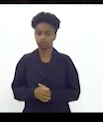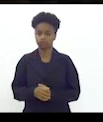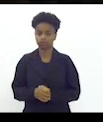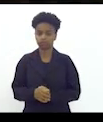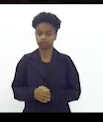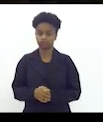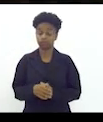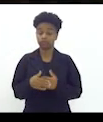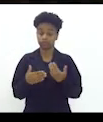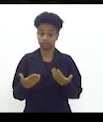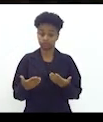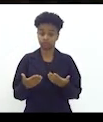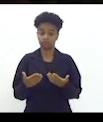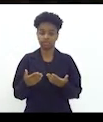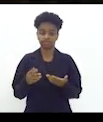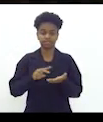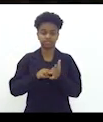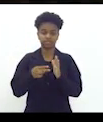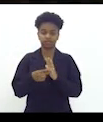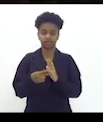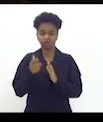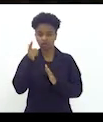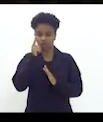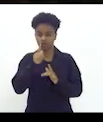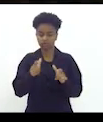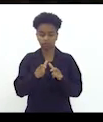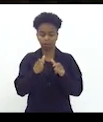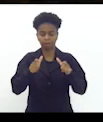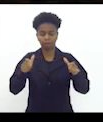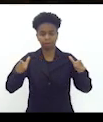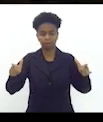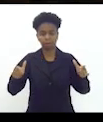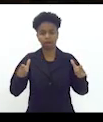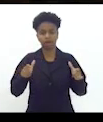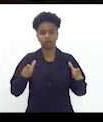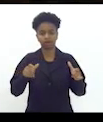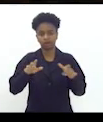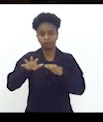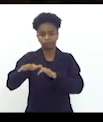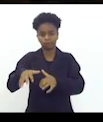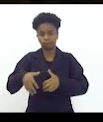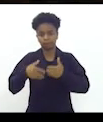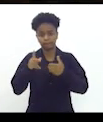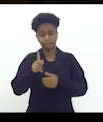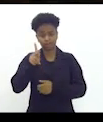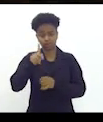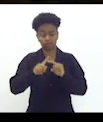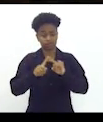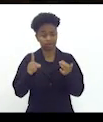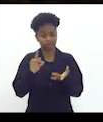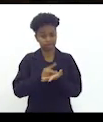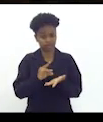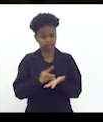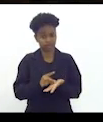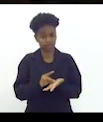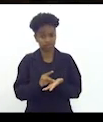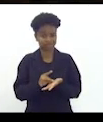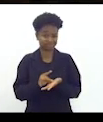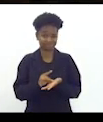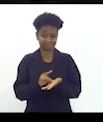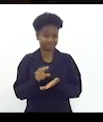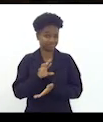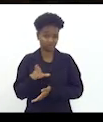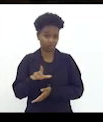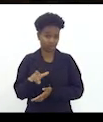vira um ganho de escala na extração de petróleo, quando não é essa a